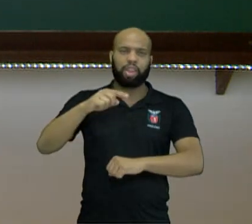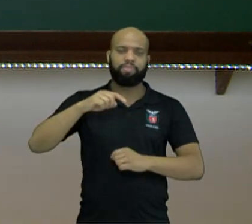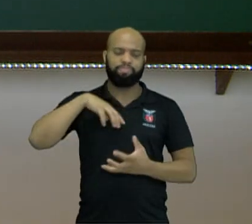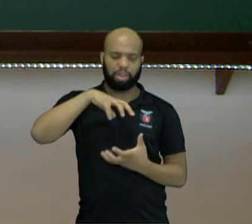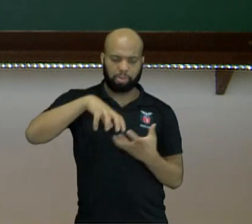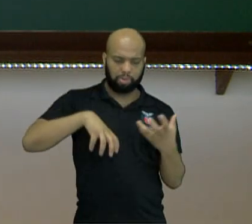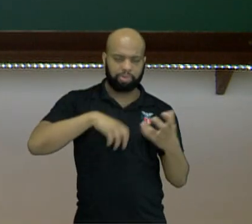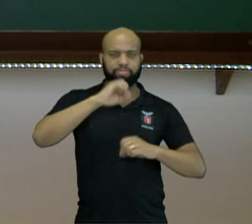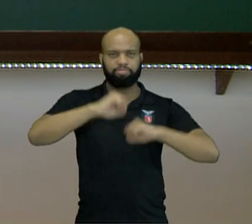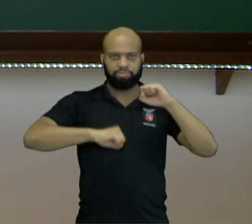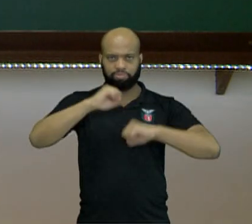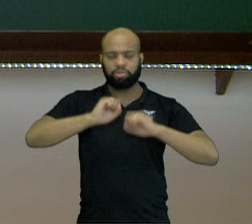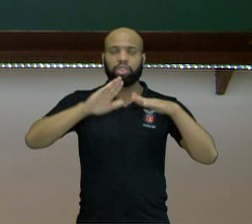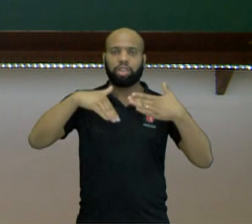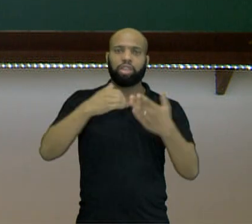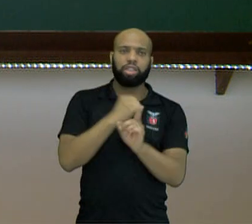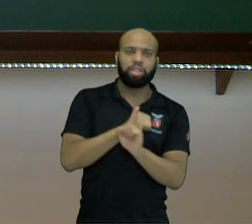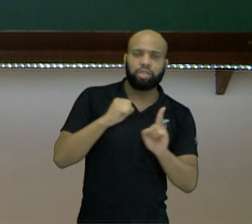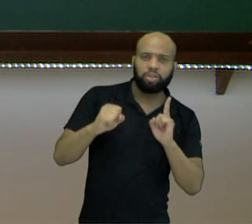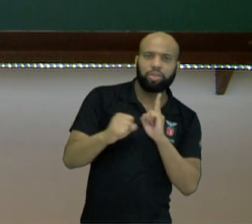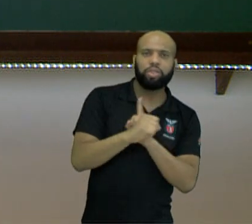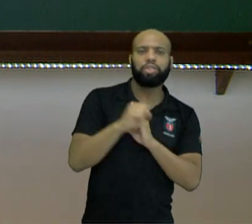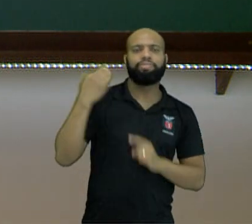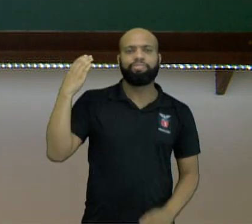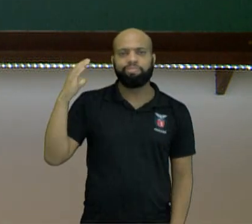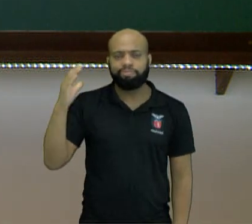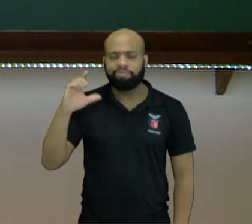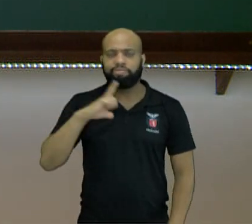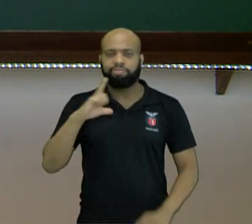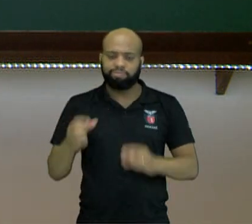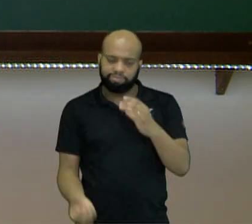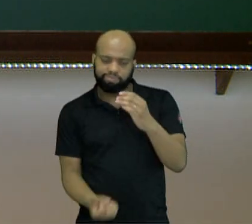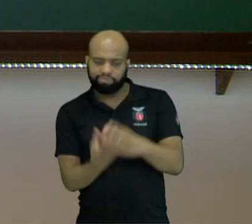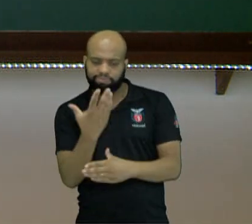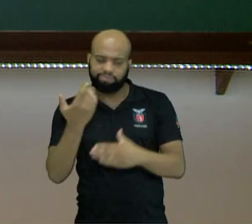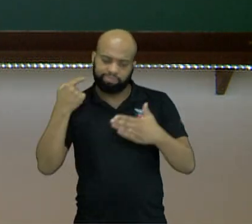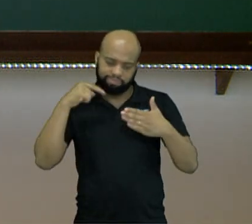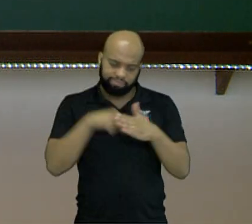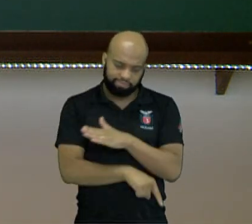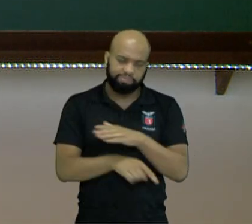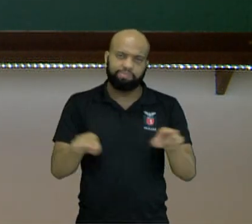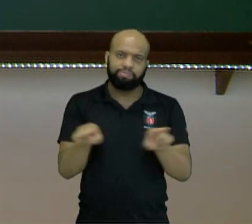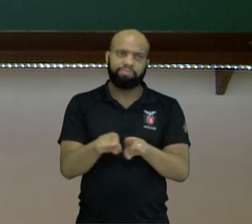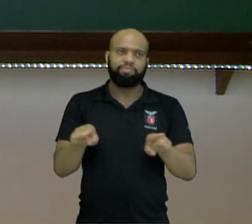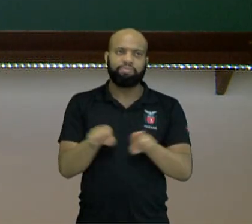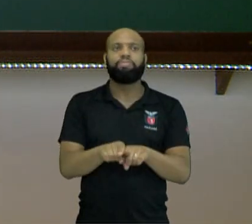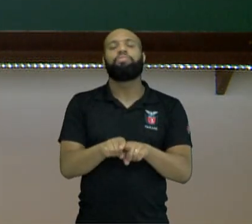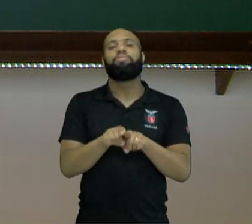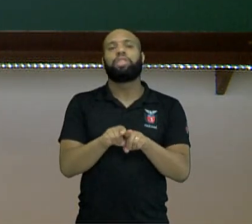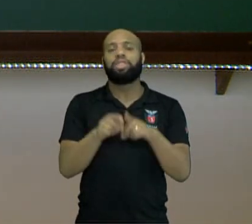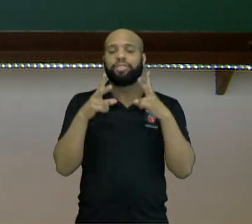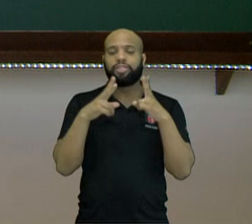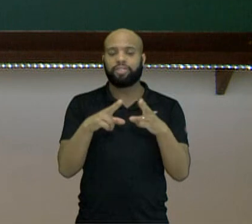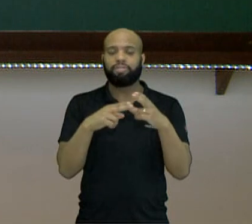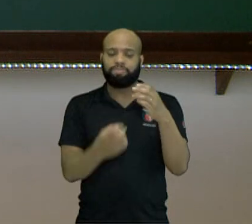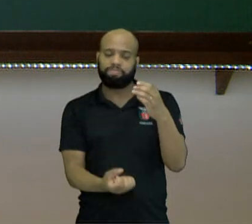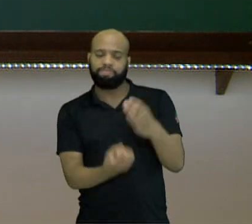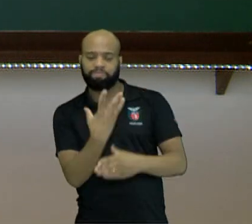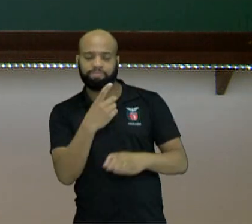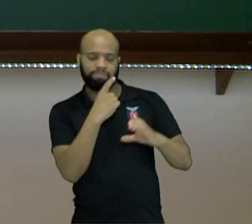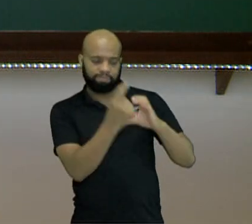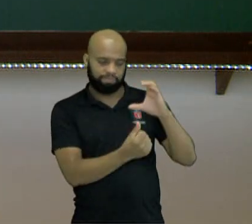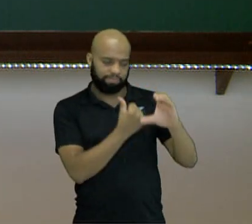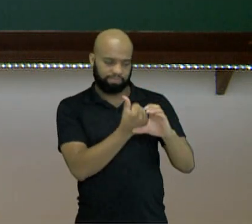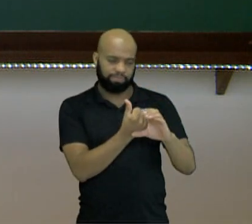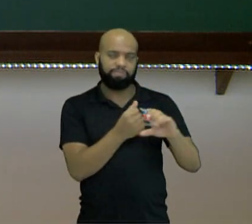Industrial. Então, a sociologia é uma ciência que vai surgir e vai se aprofundar, assim como surge o capitalismo e assim